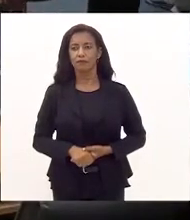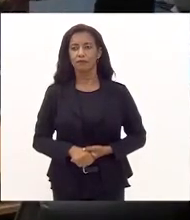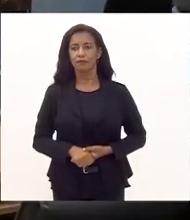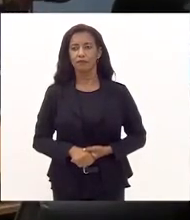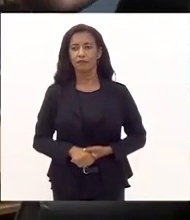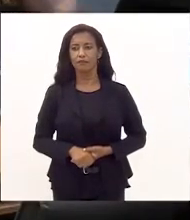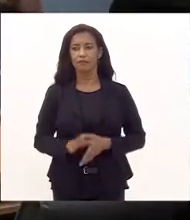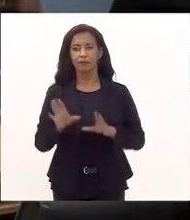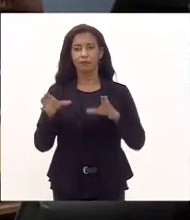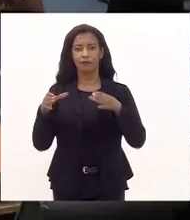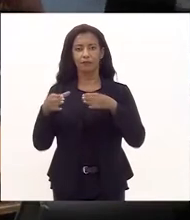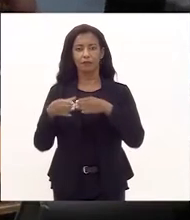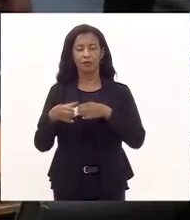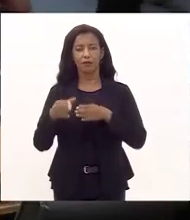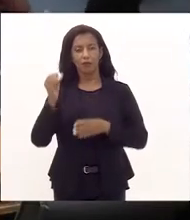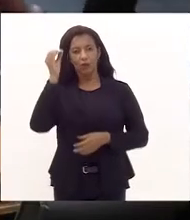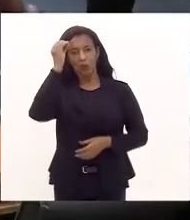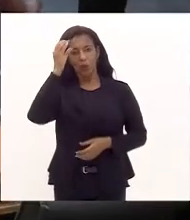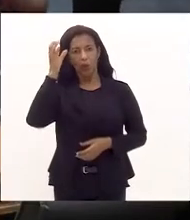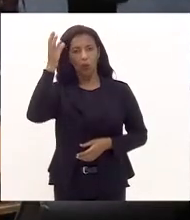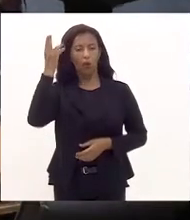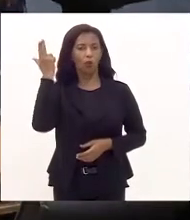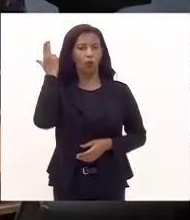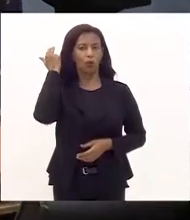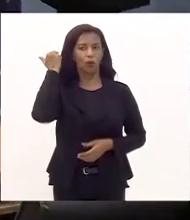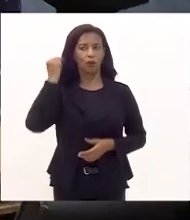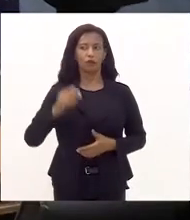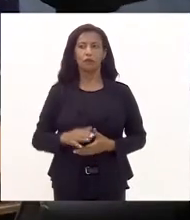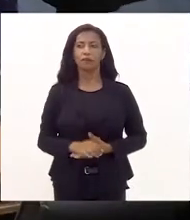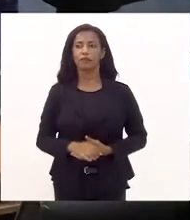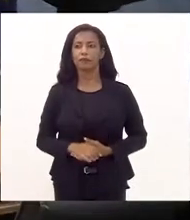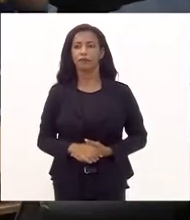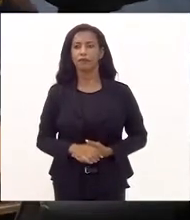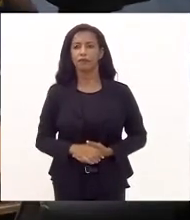Pela Comissão de Cultura, deputado Eliomar Coelho.